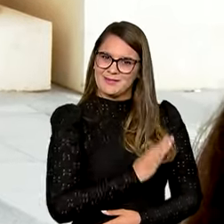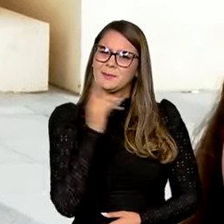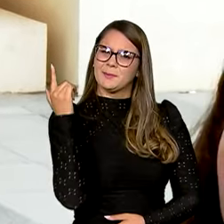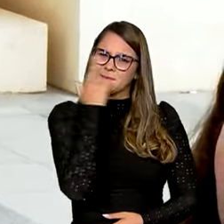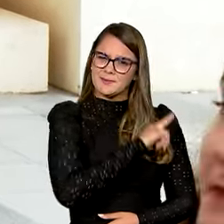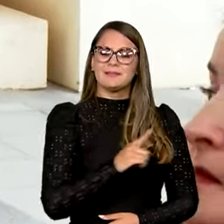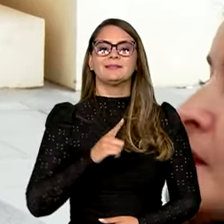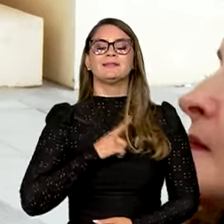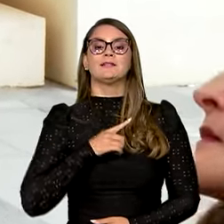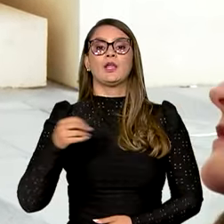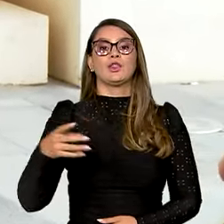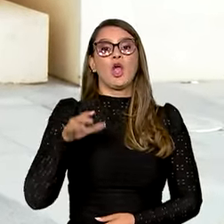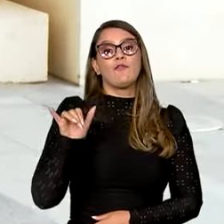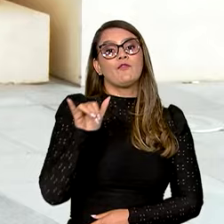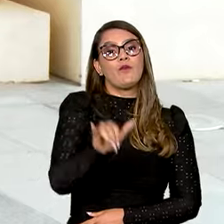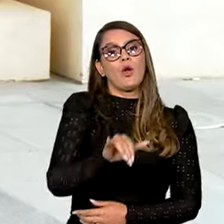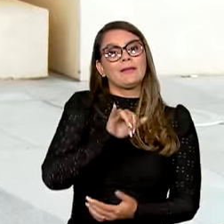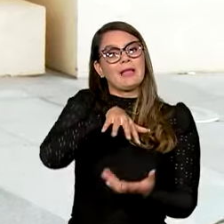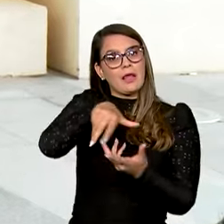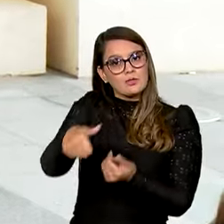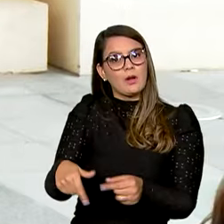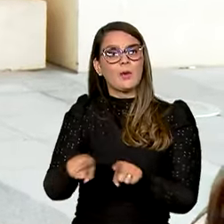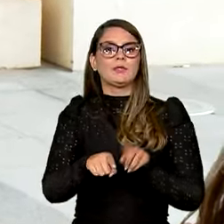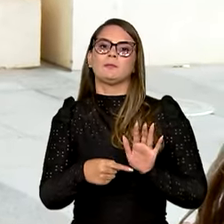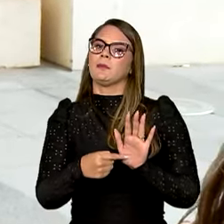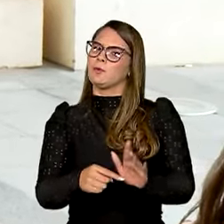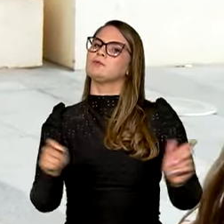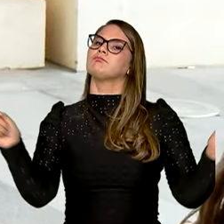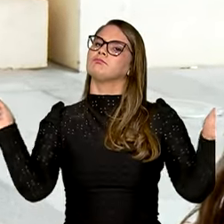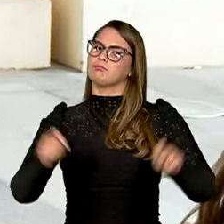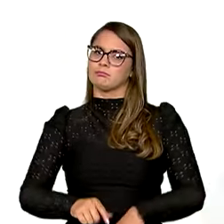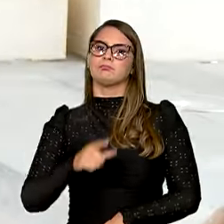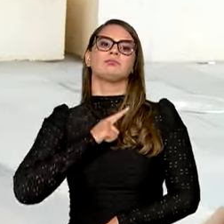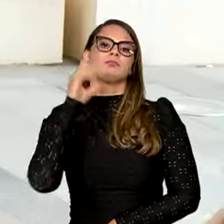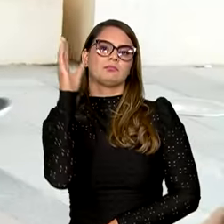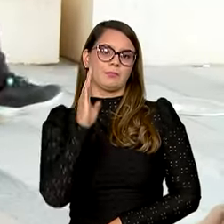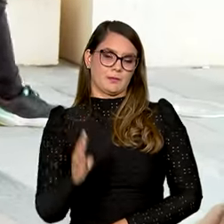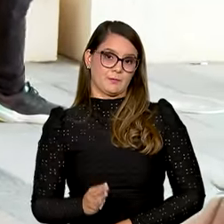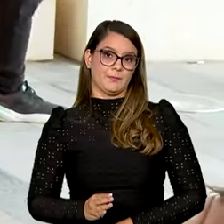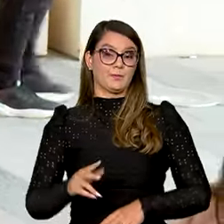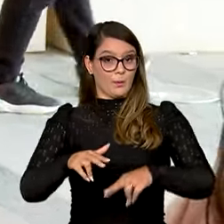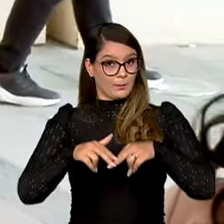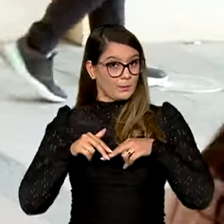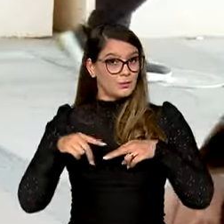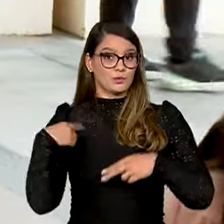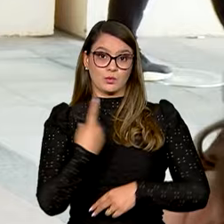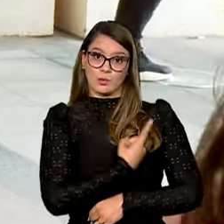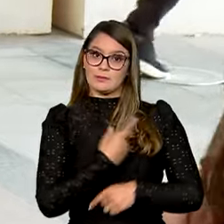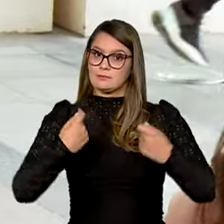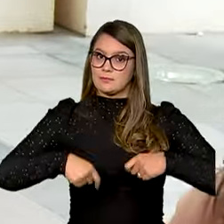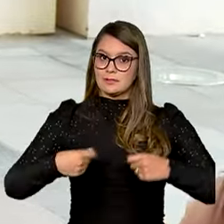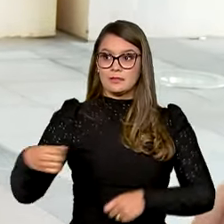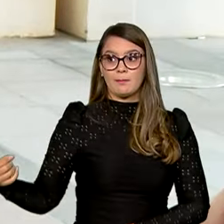buscar novos voos internacionais mas também mostrando todo o potencial do Brasil e para isso nós vamos precisar